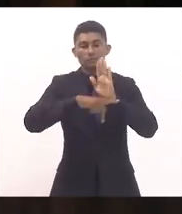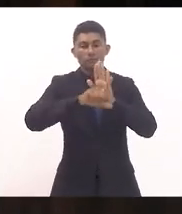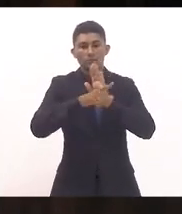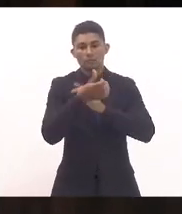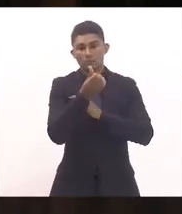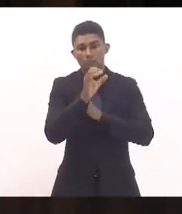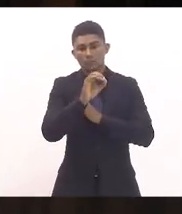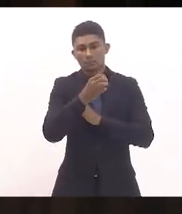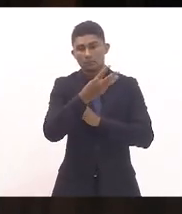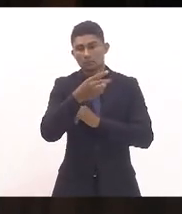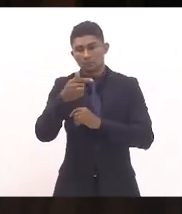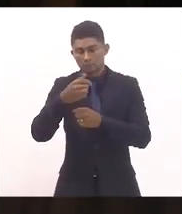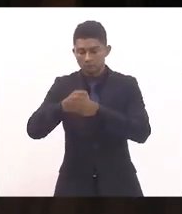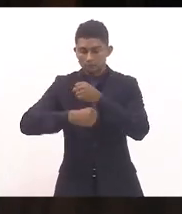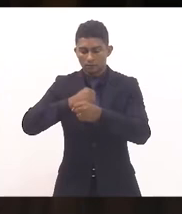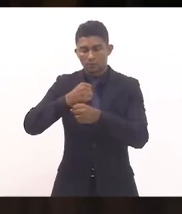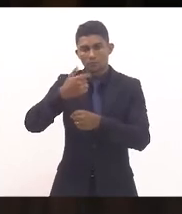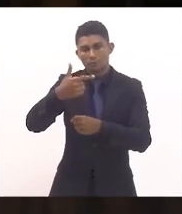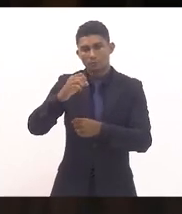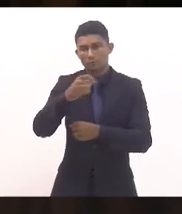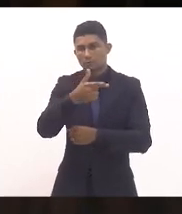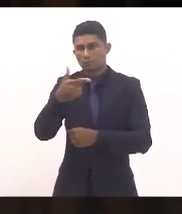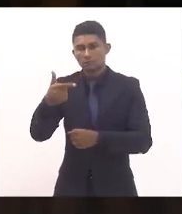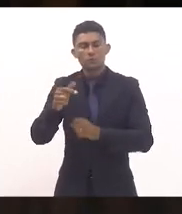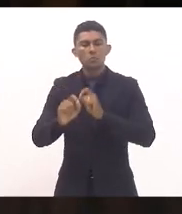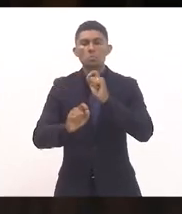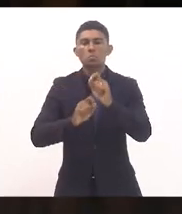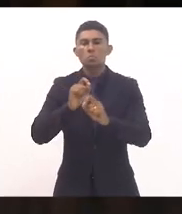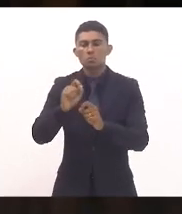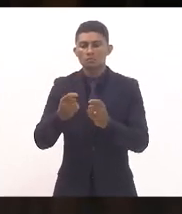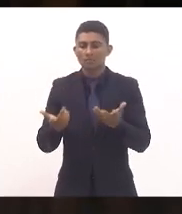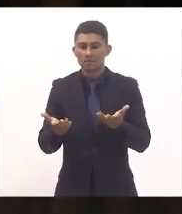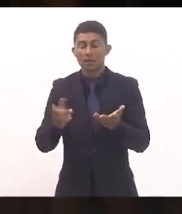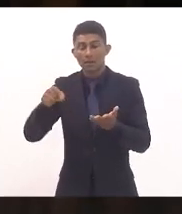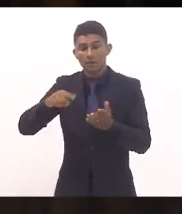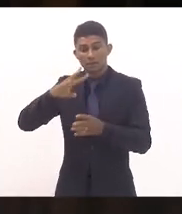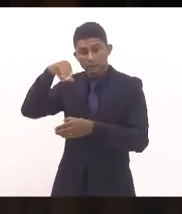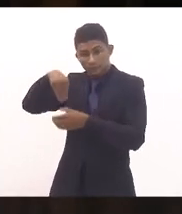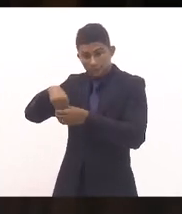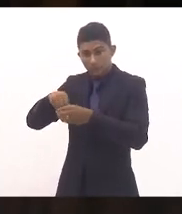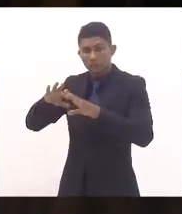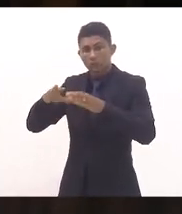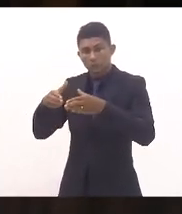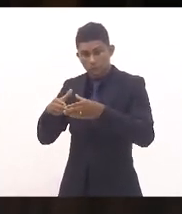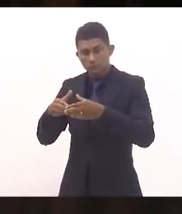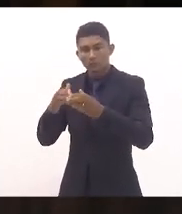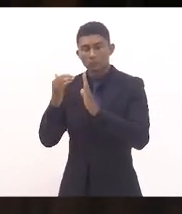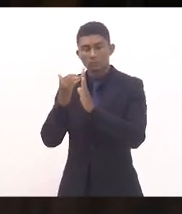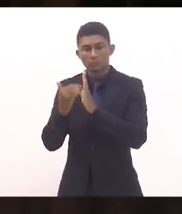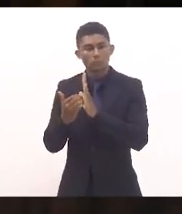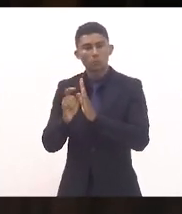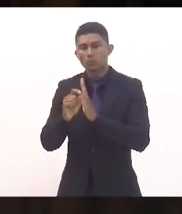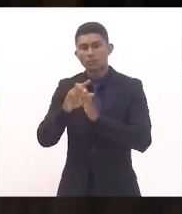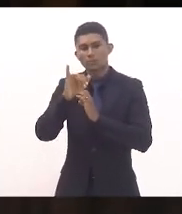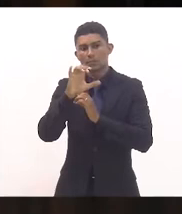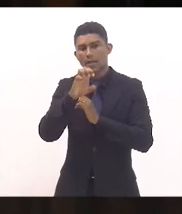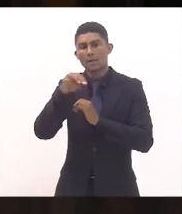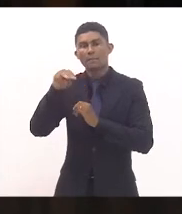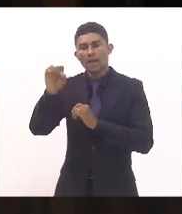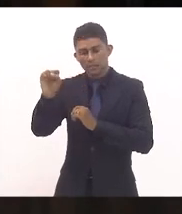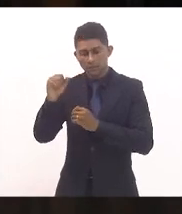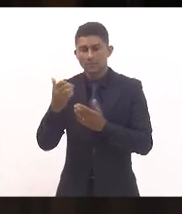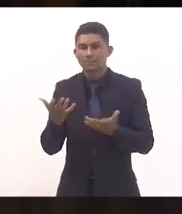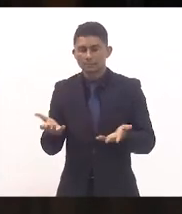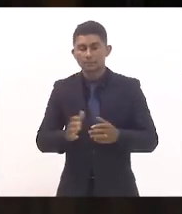6037/22, de autoria do deputado Márcio Pacheco, que dispõe sobre a internalização do convênio ICMS 6822 e da outras providências.